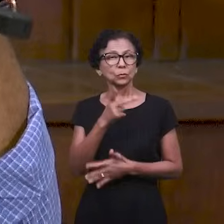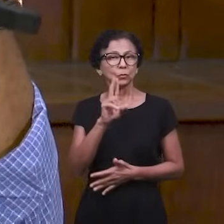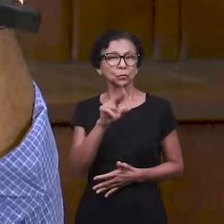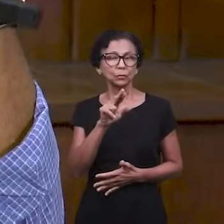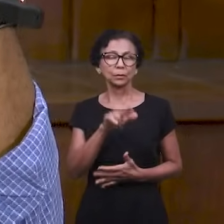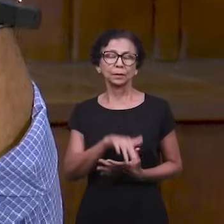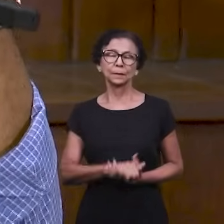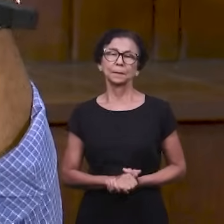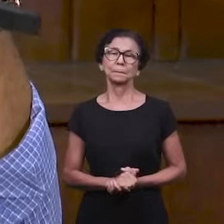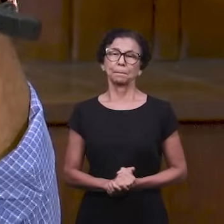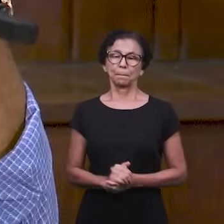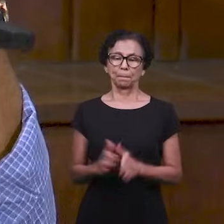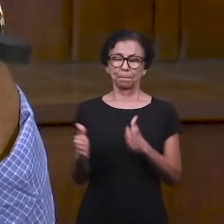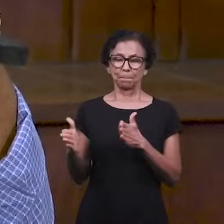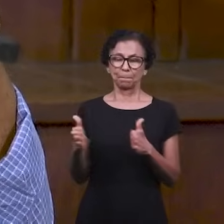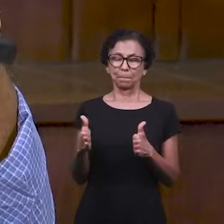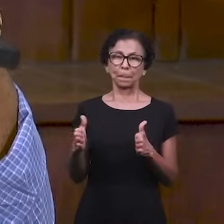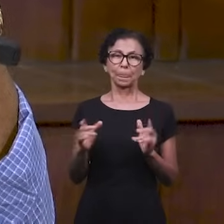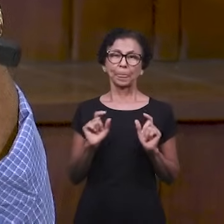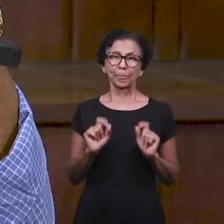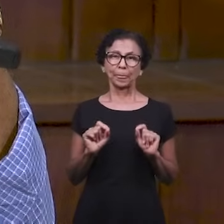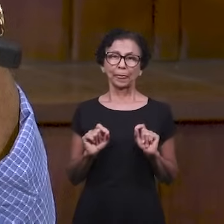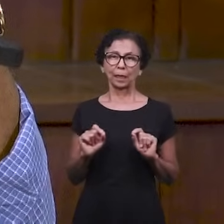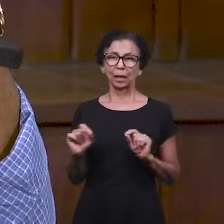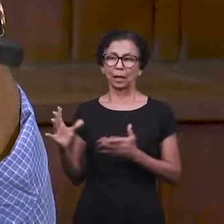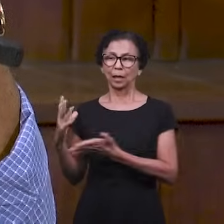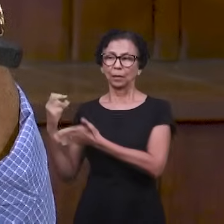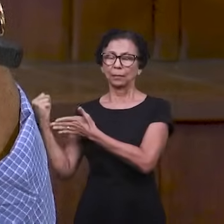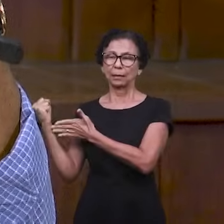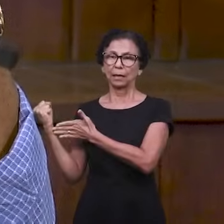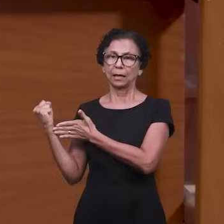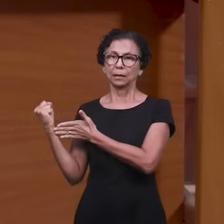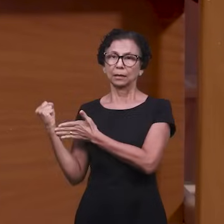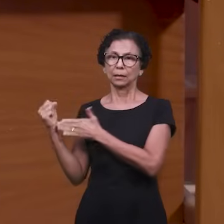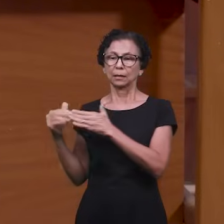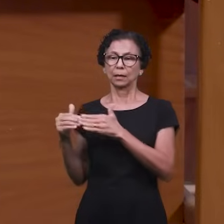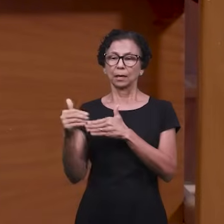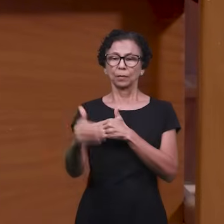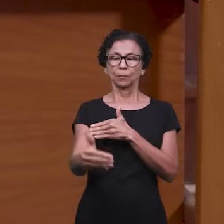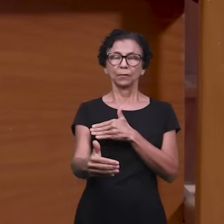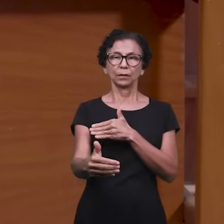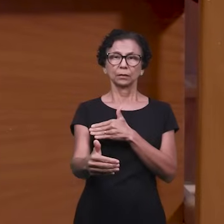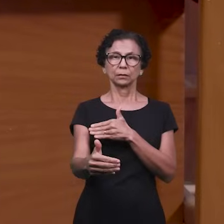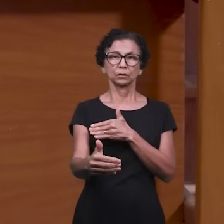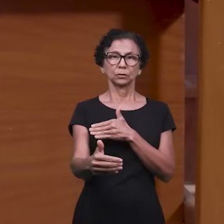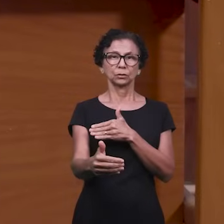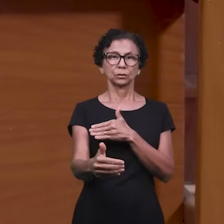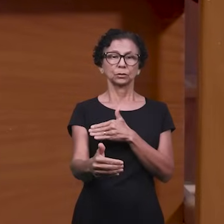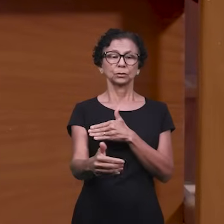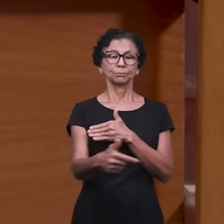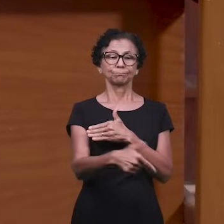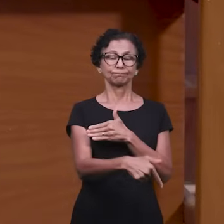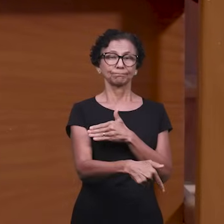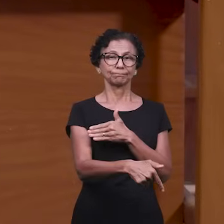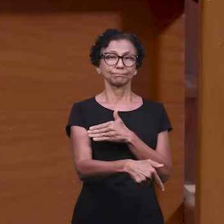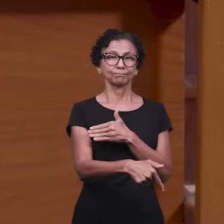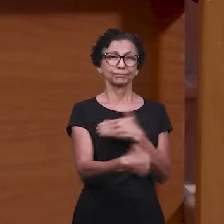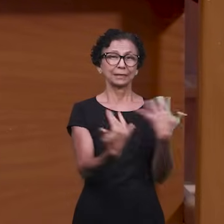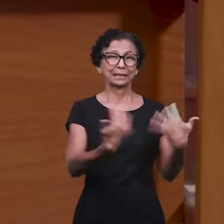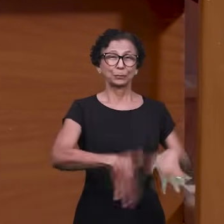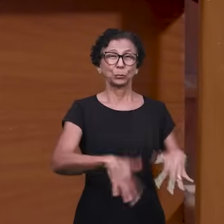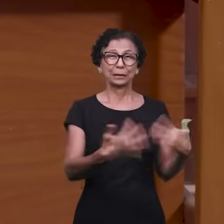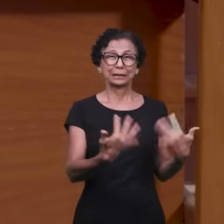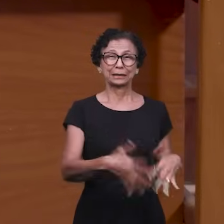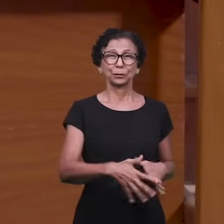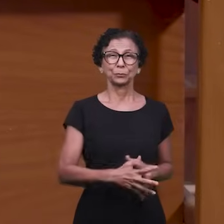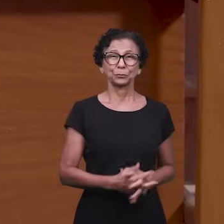período, que é o chamado depois do arrebatamento, a igreja vai ser arrebatada, inicia a grande tribulação. Luiz,